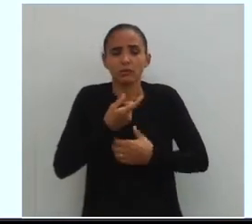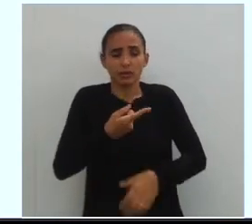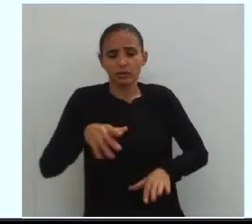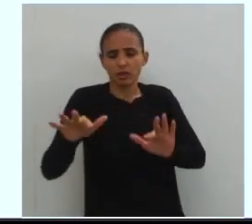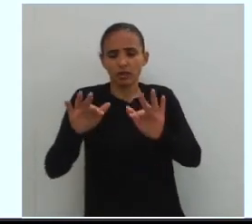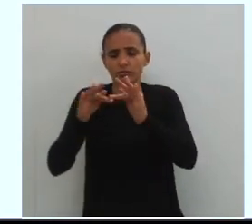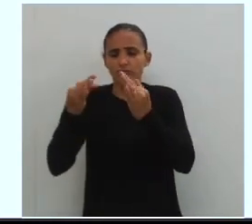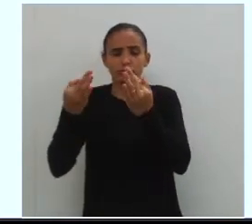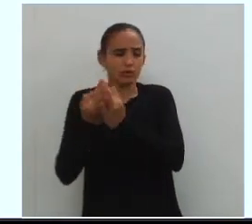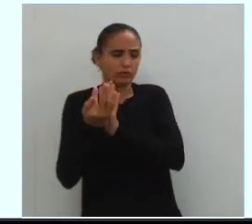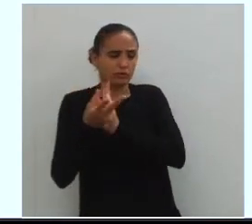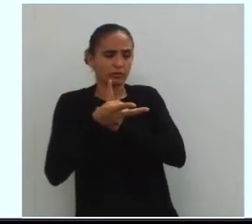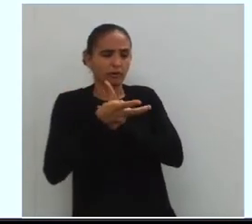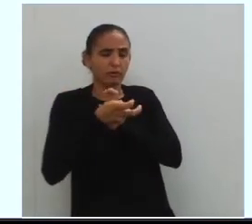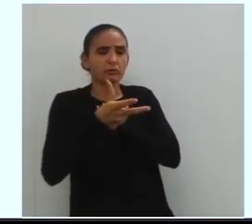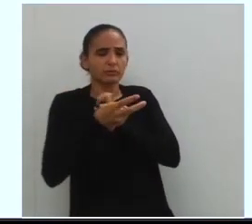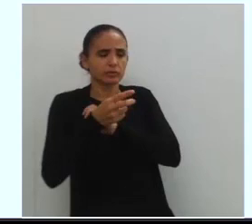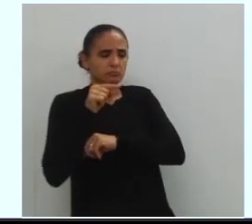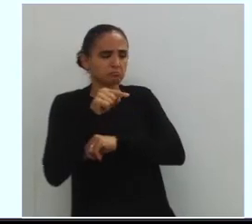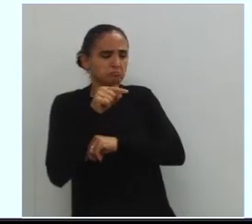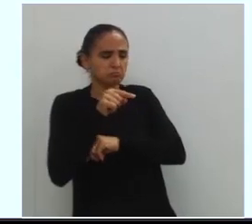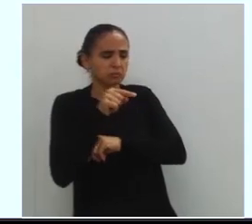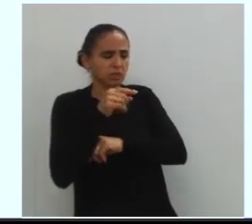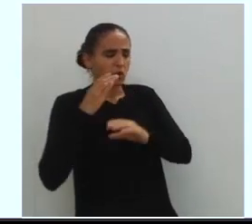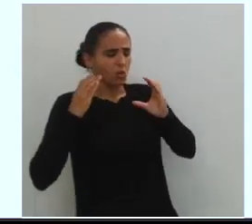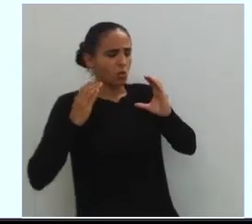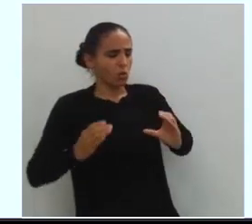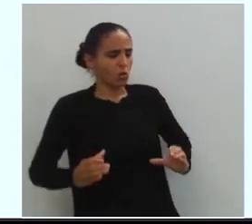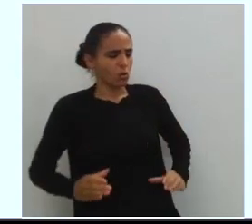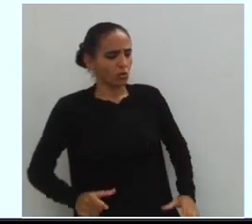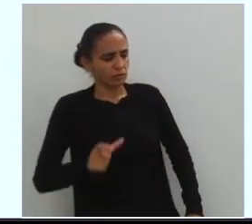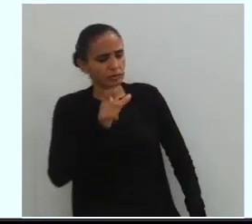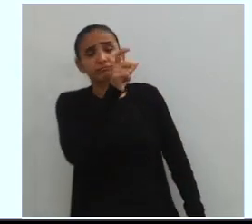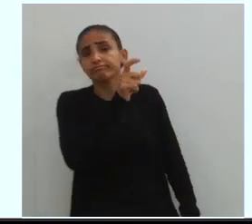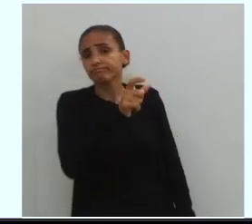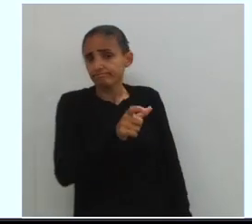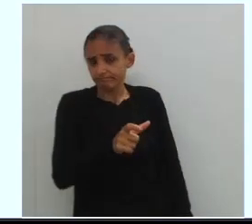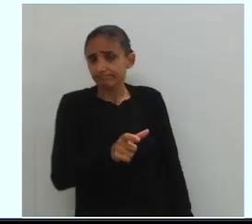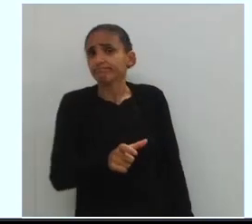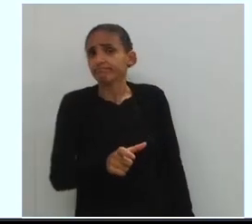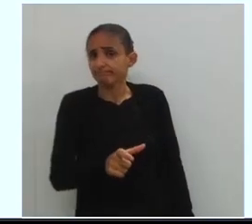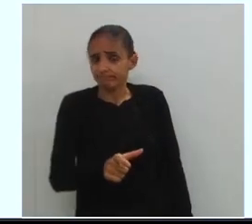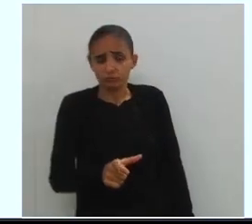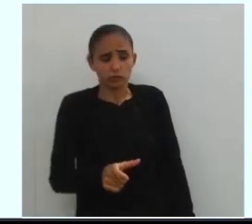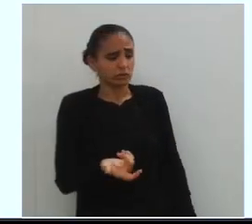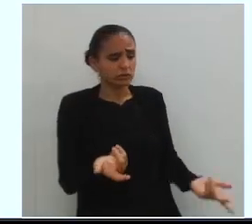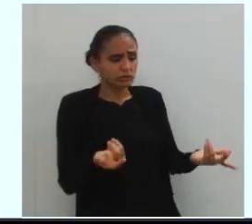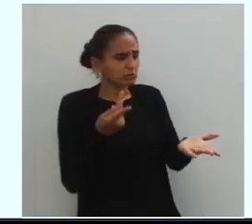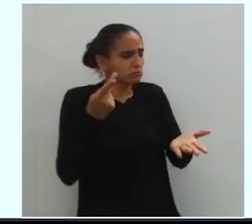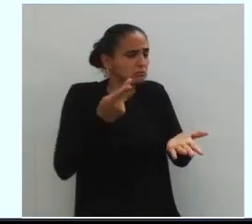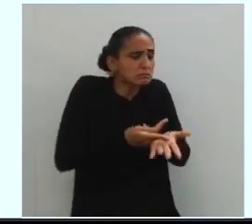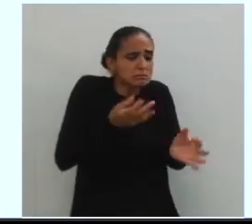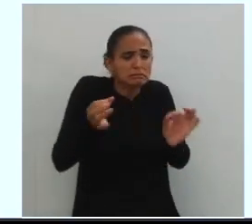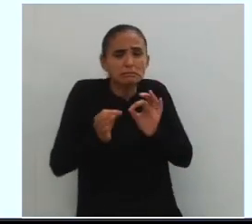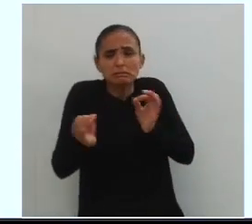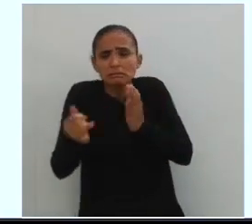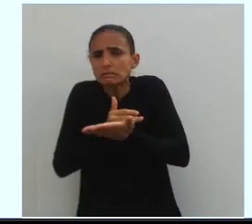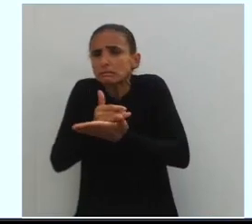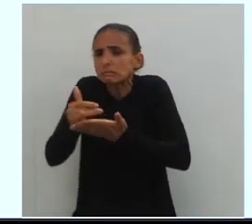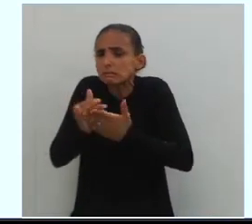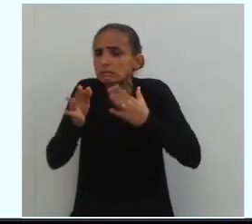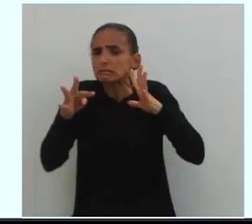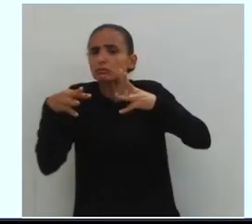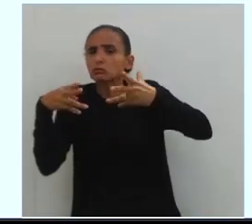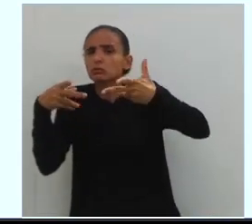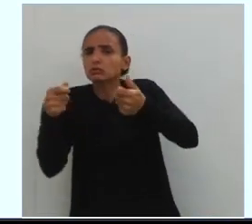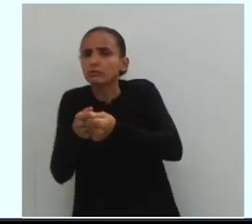suas famílias que vão observar a reação do seu filho, né, a diversas maneiras. Então, no início